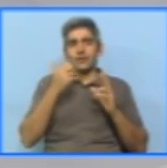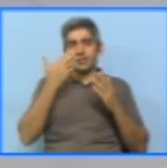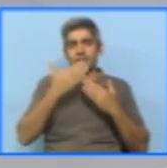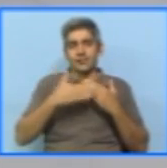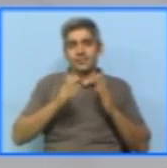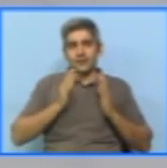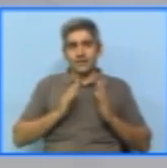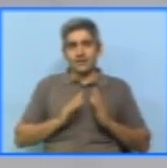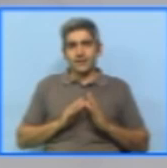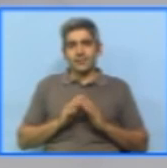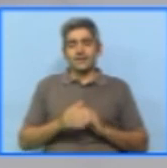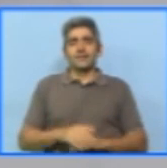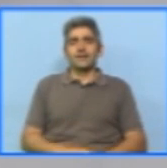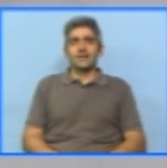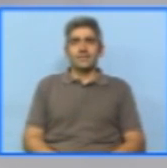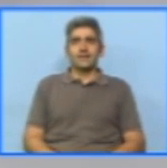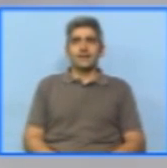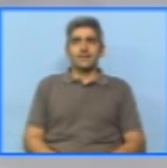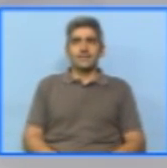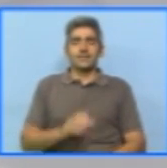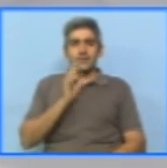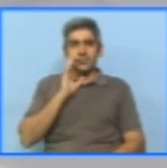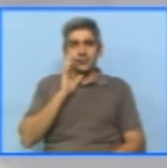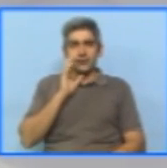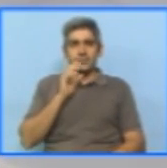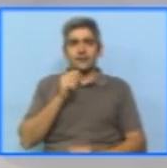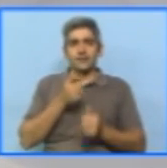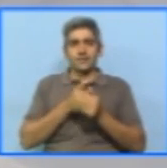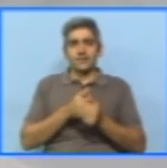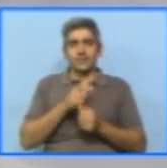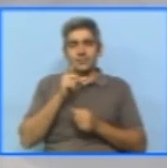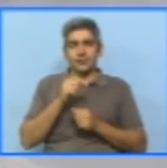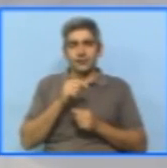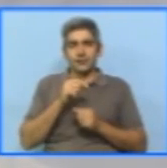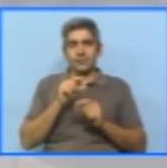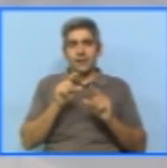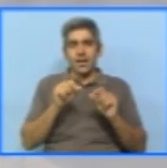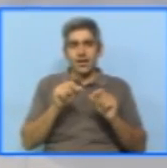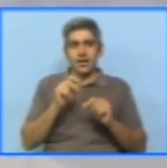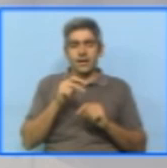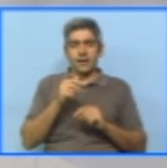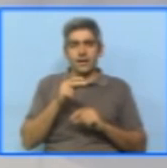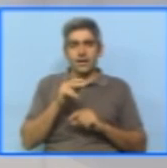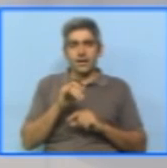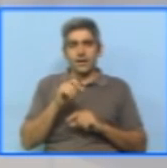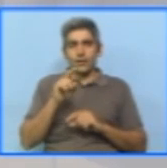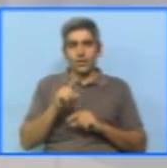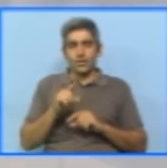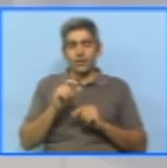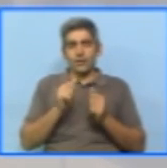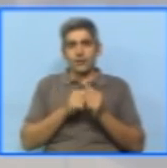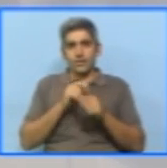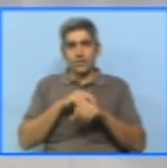dias de descanso. Muito obrigado. Muito obrigado. Boa tarde. Mais logo, siga-nos também na rádio, na Antena 1, onde fazemos companhia